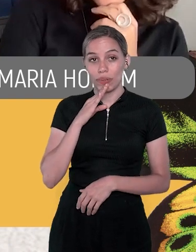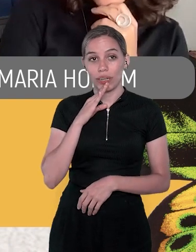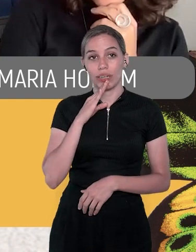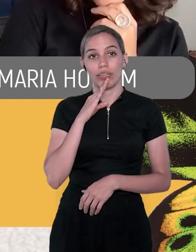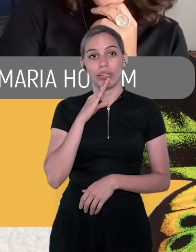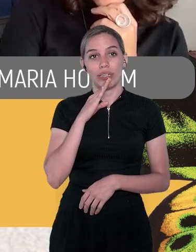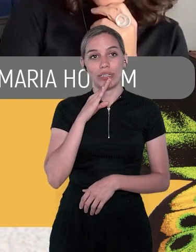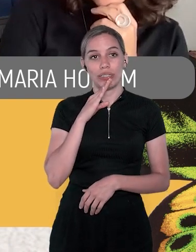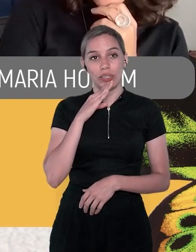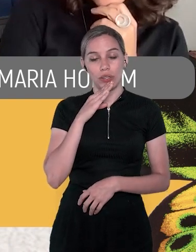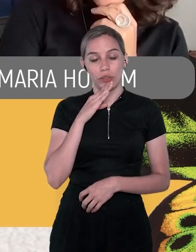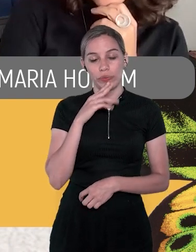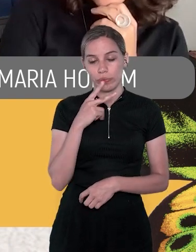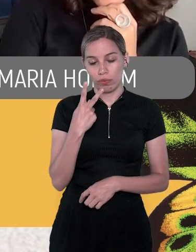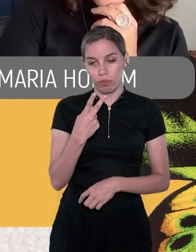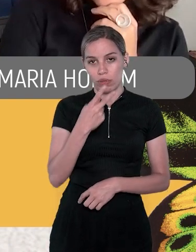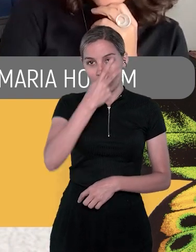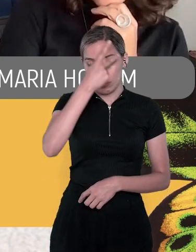casal